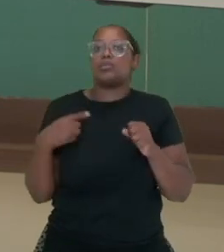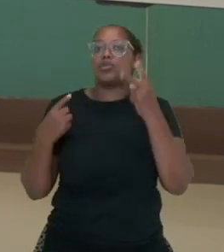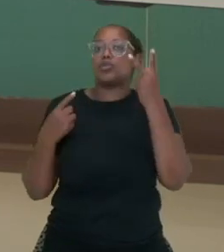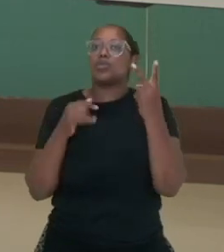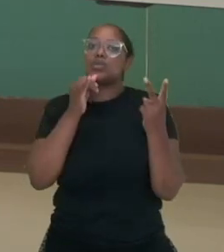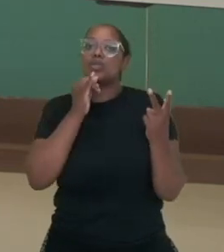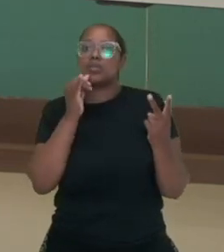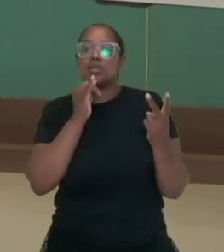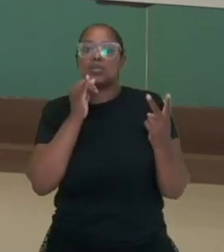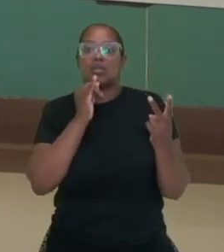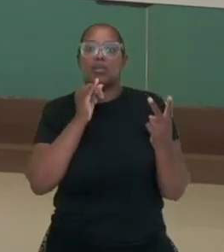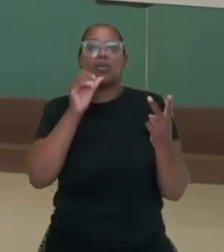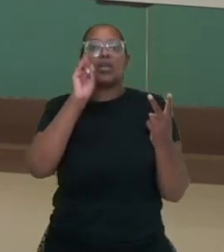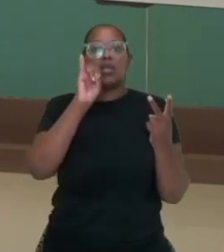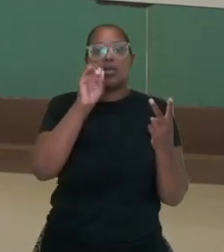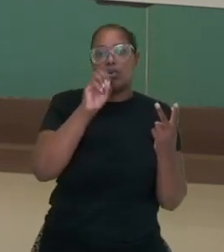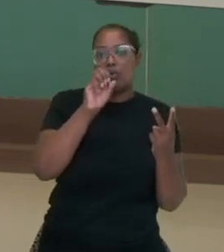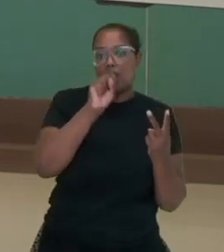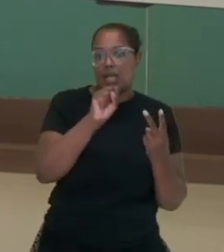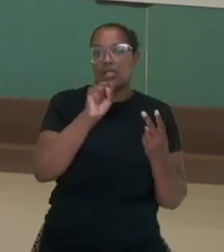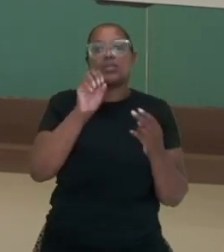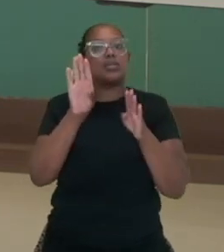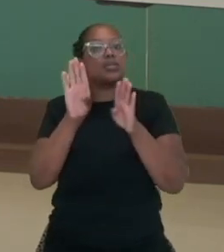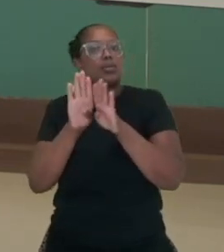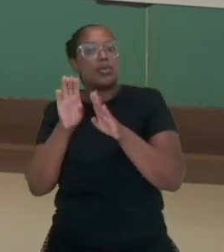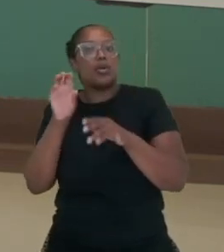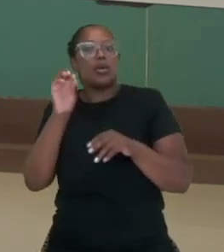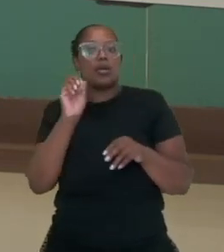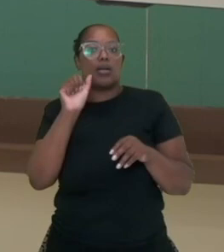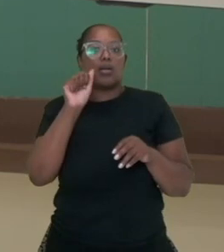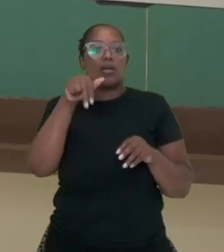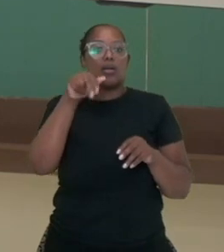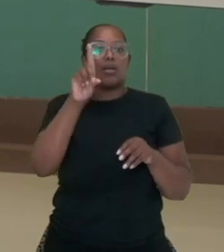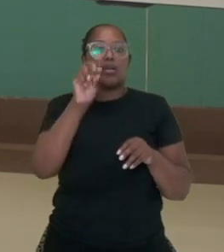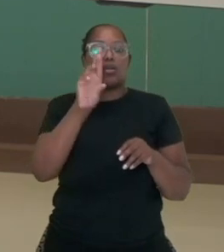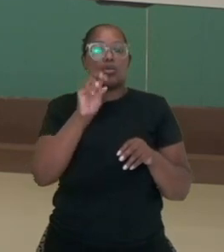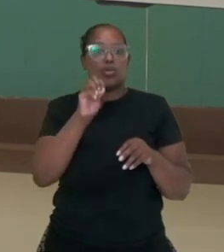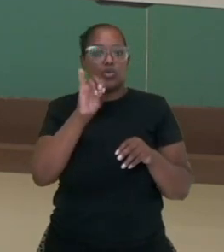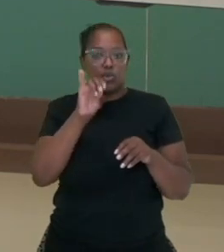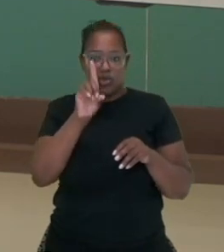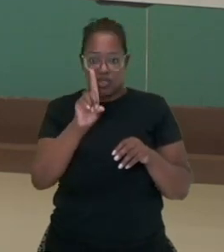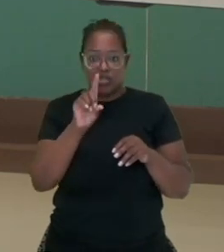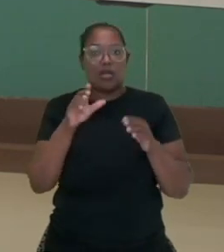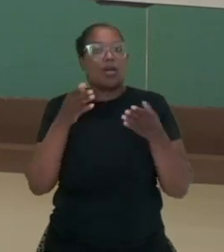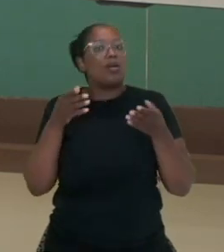para smartphones, o iOS e o Android. Beleza, minha gente?